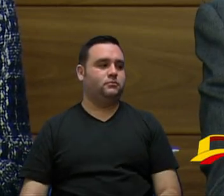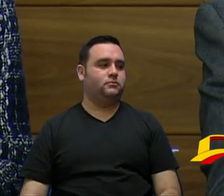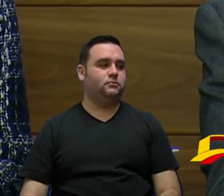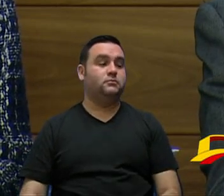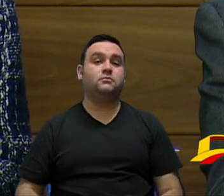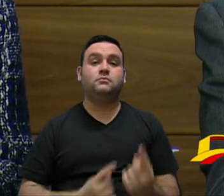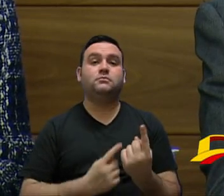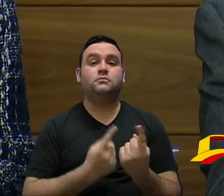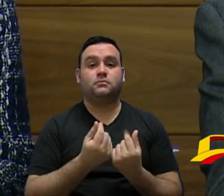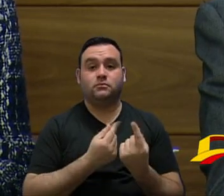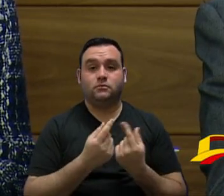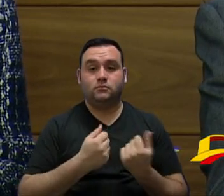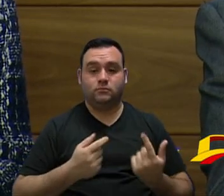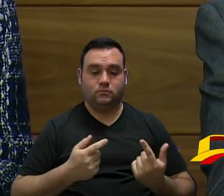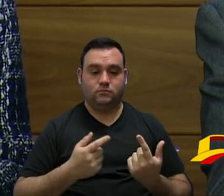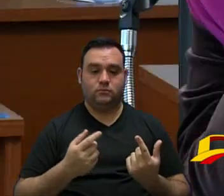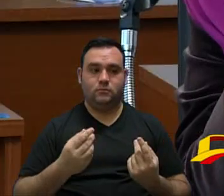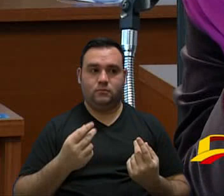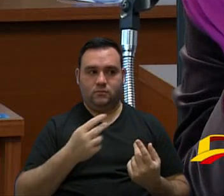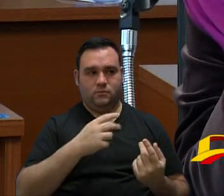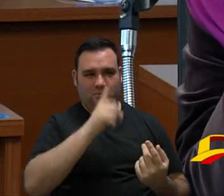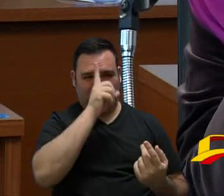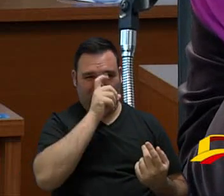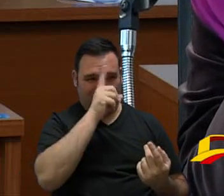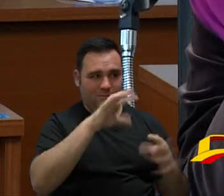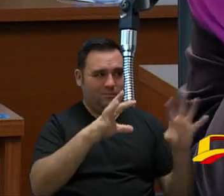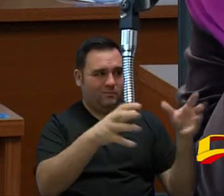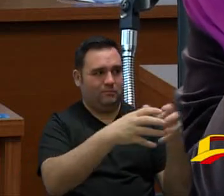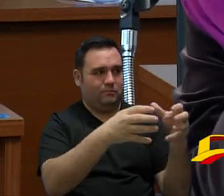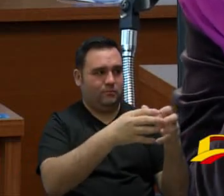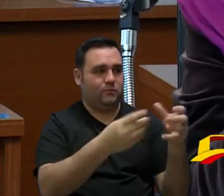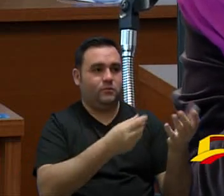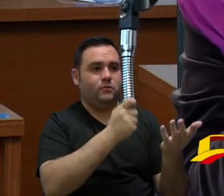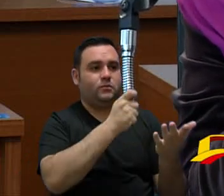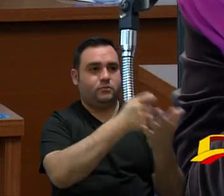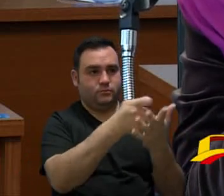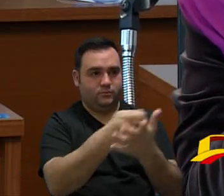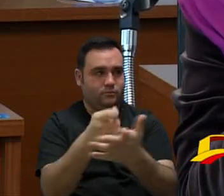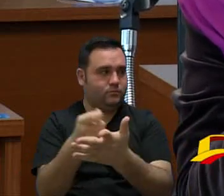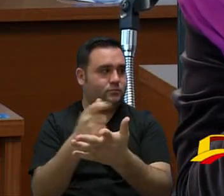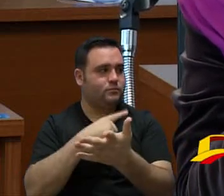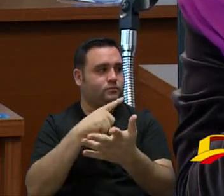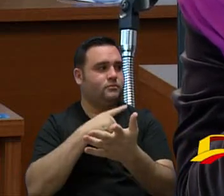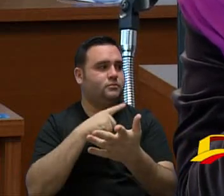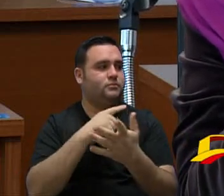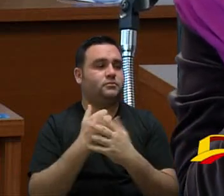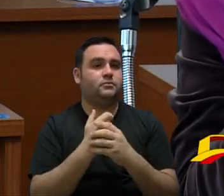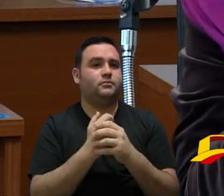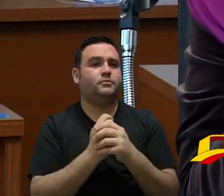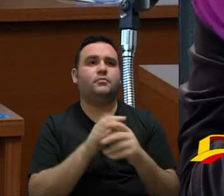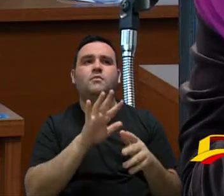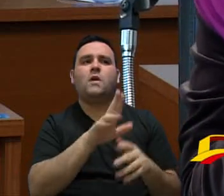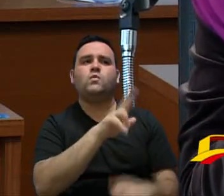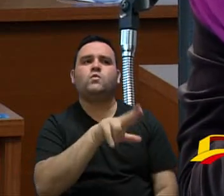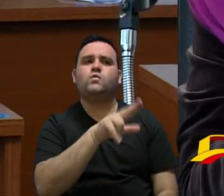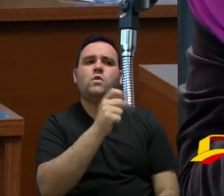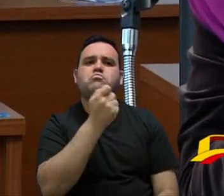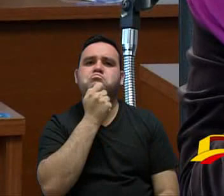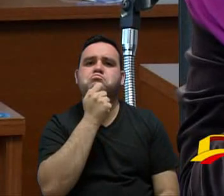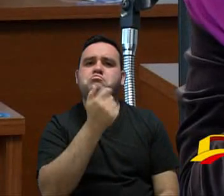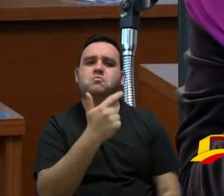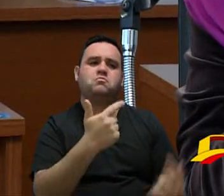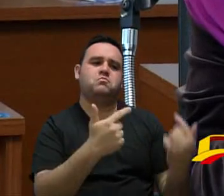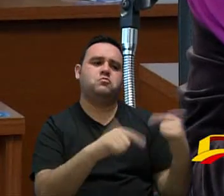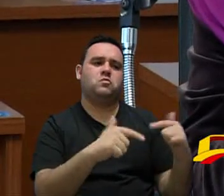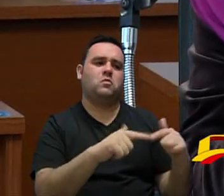os recursos que estão sendo repassados para esse grupo de hospitais aqui e mas que não estão sendo